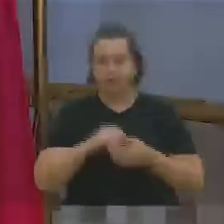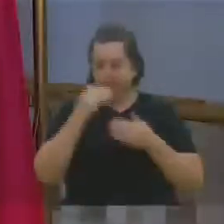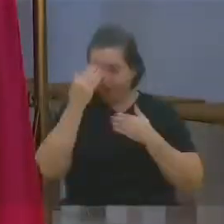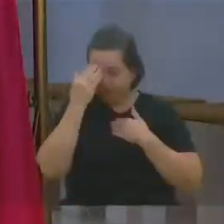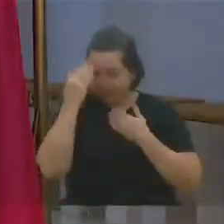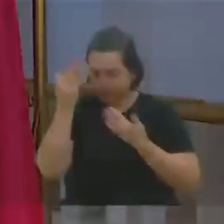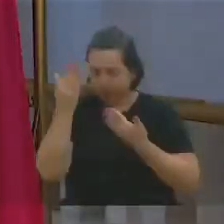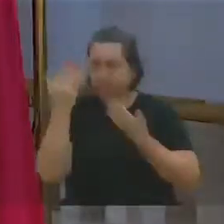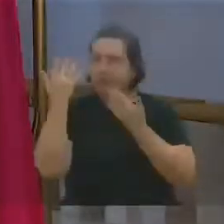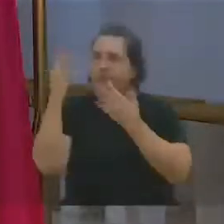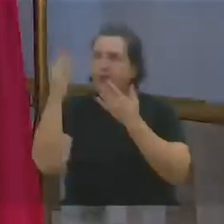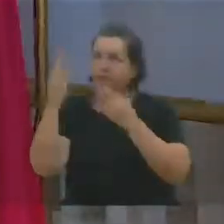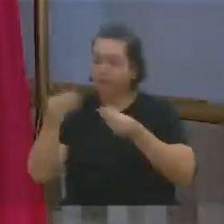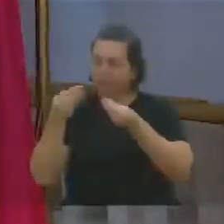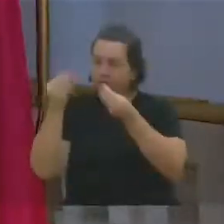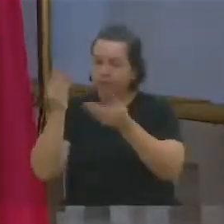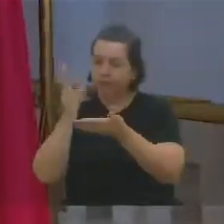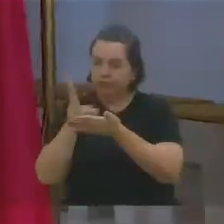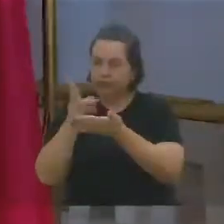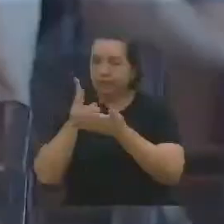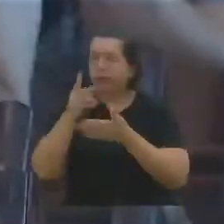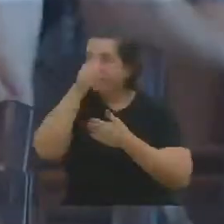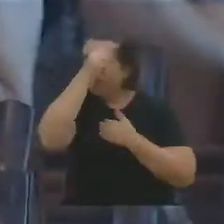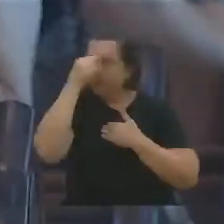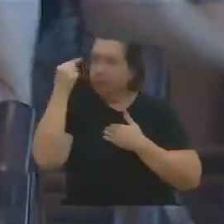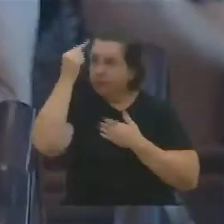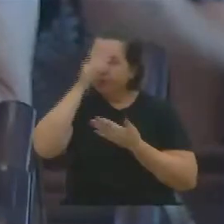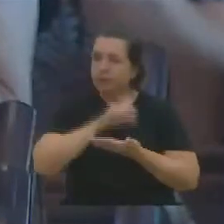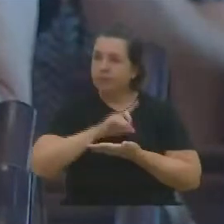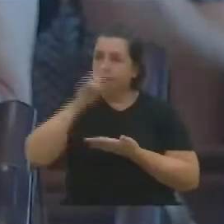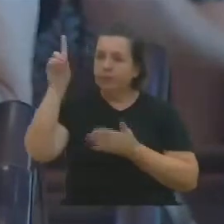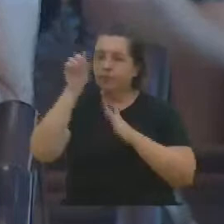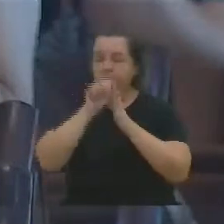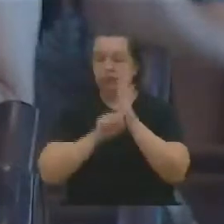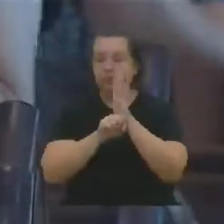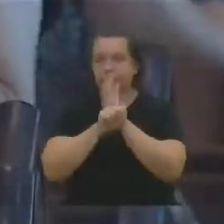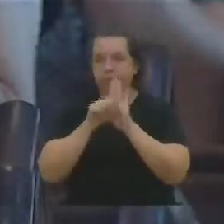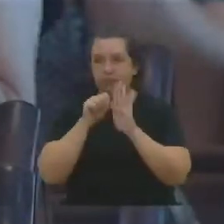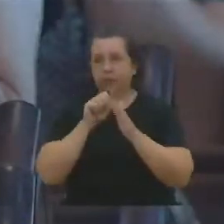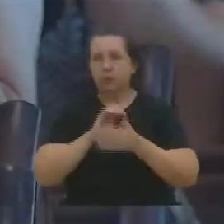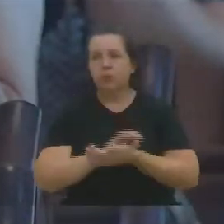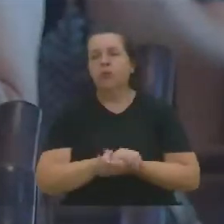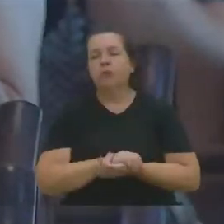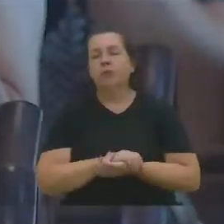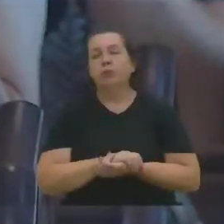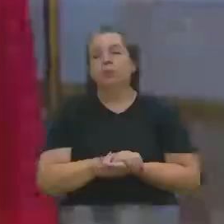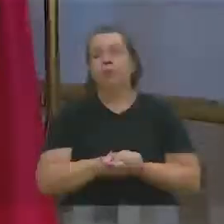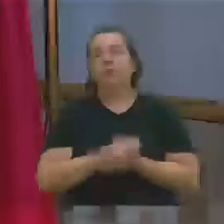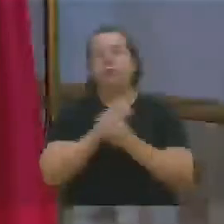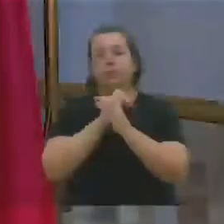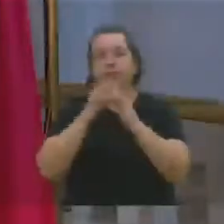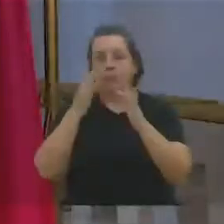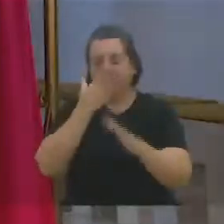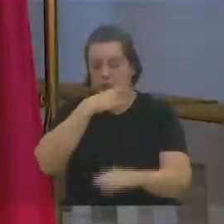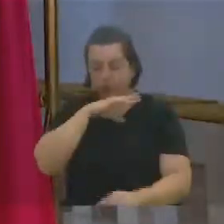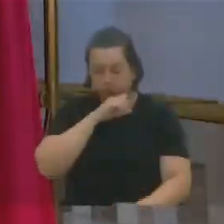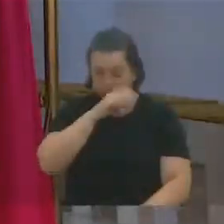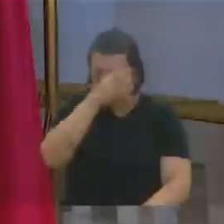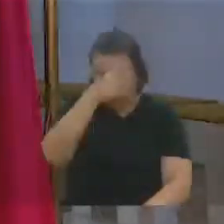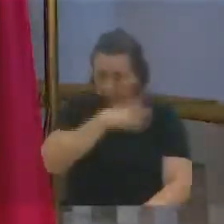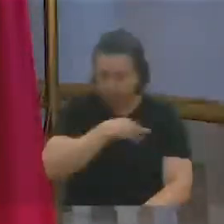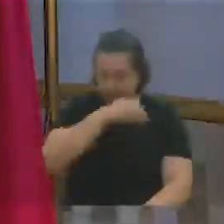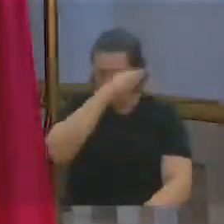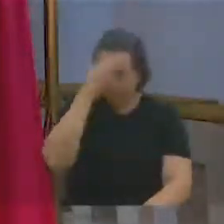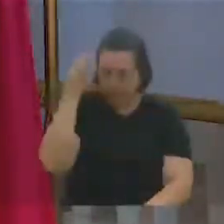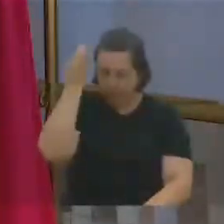Graças e louvores se dêem a cada momento ao Santíssimo e Diviníssimo Sacramento. Glória ao Pai, ao